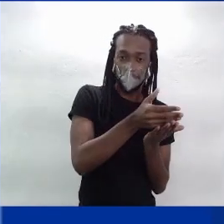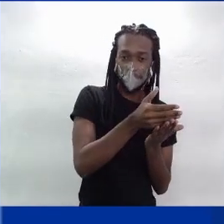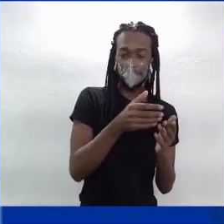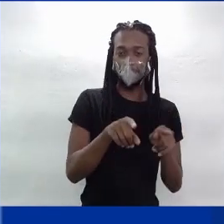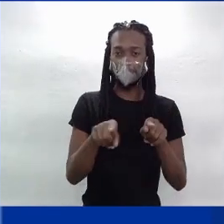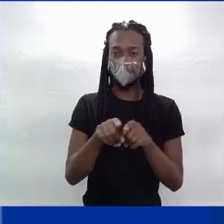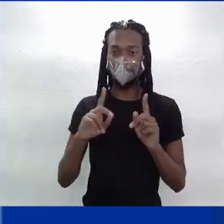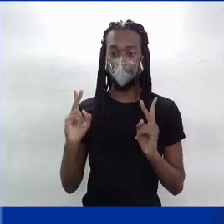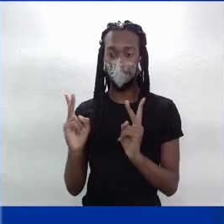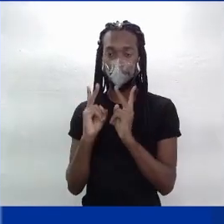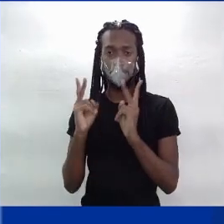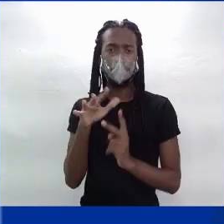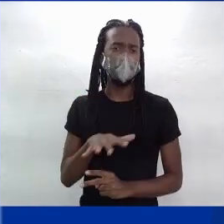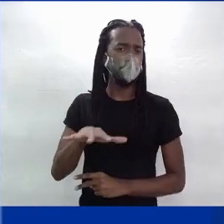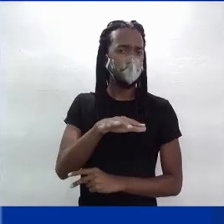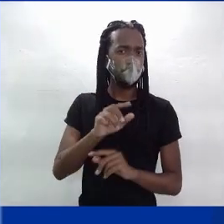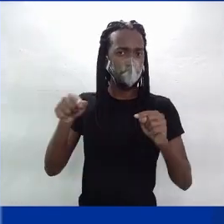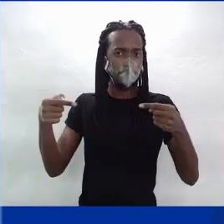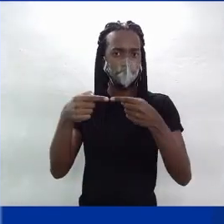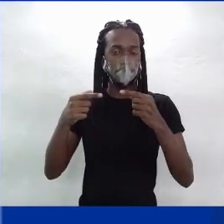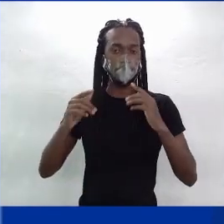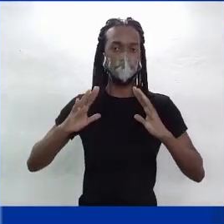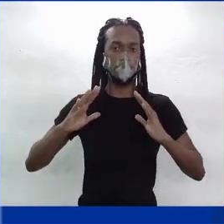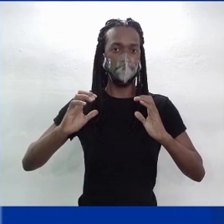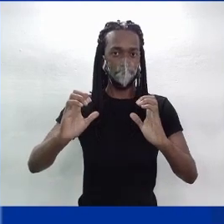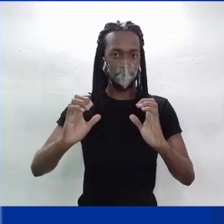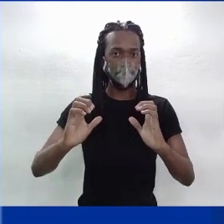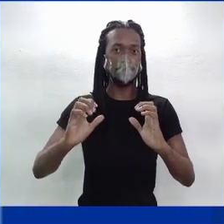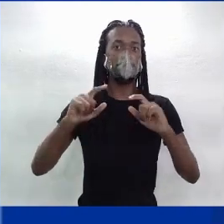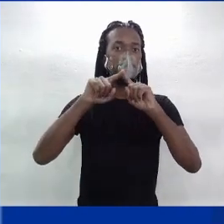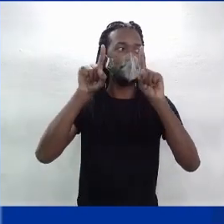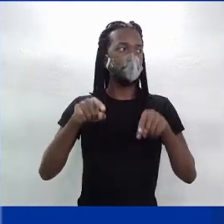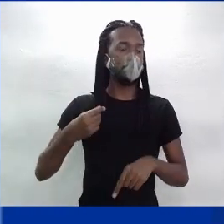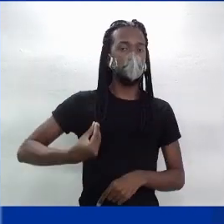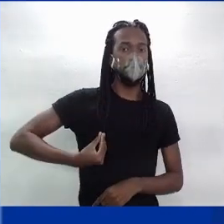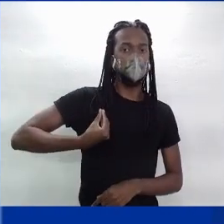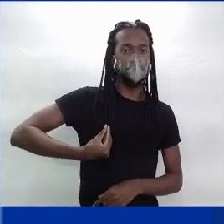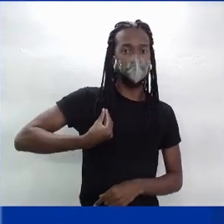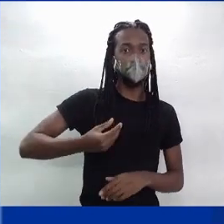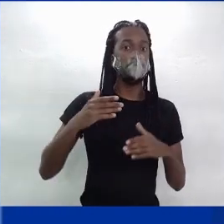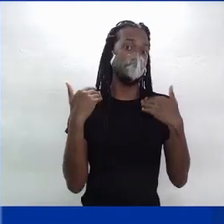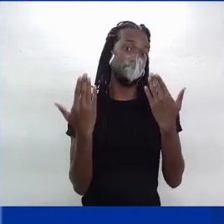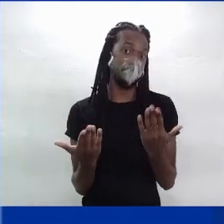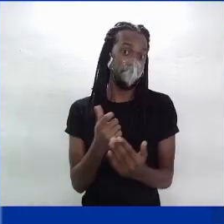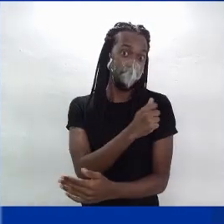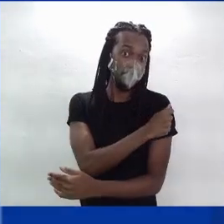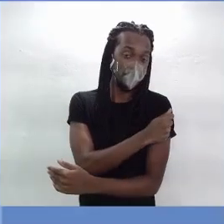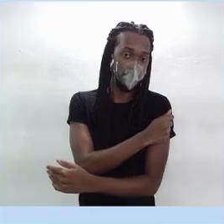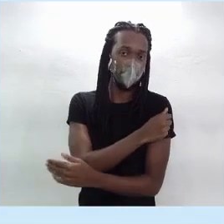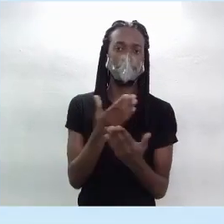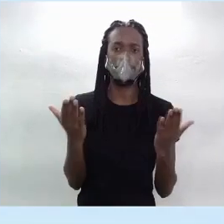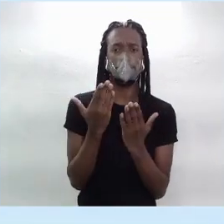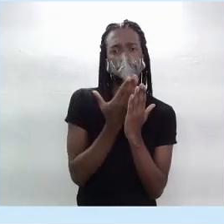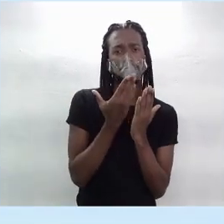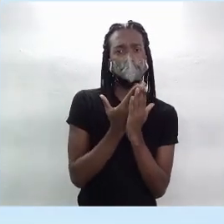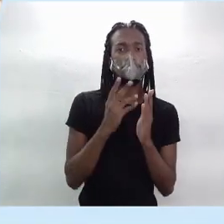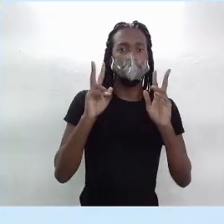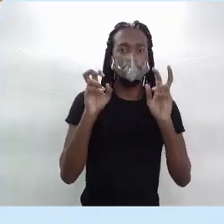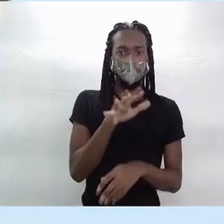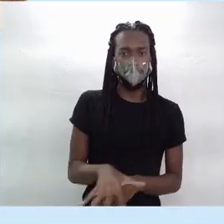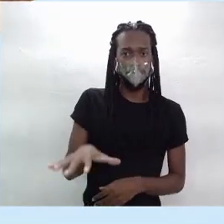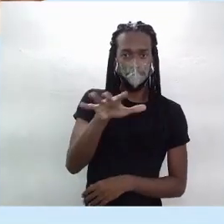valores éticos, os projetos de vida. Então, estudante, nós vamos estudar um pouco sobre